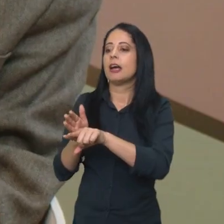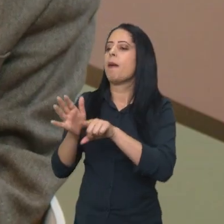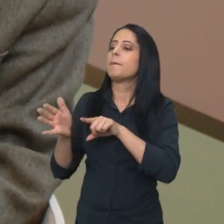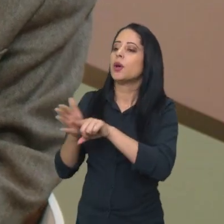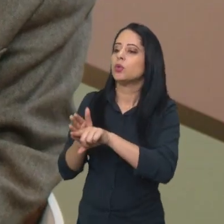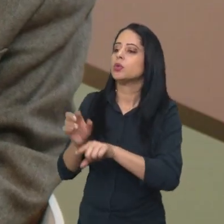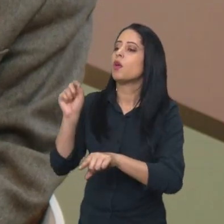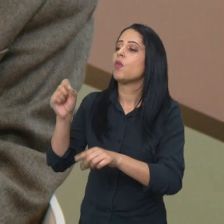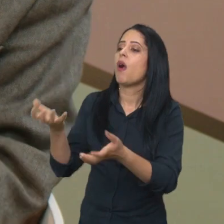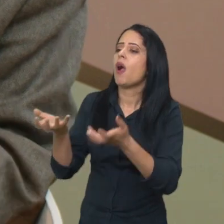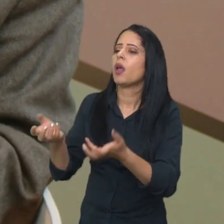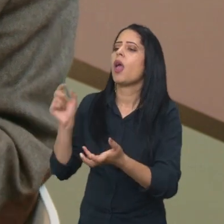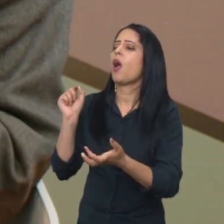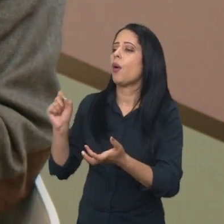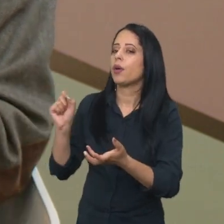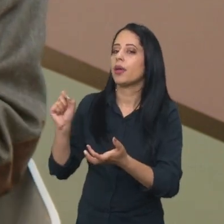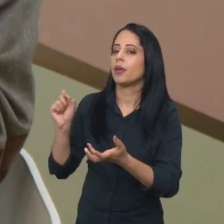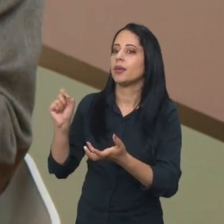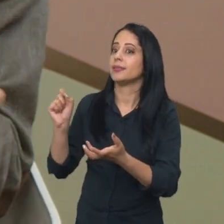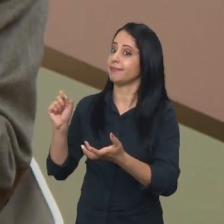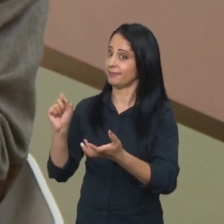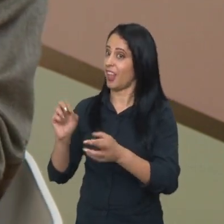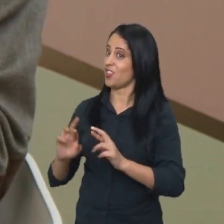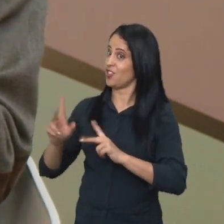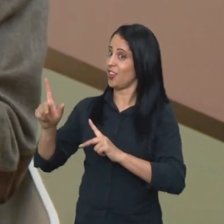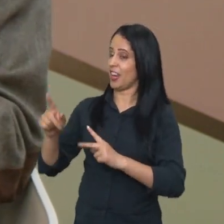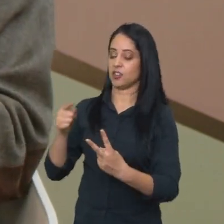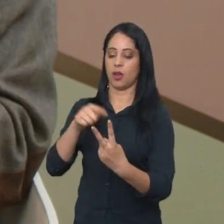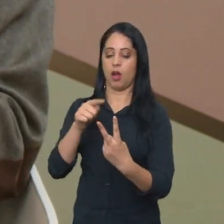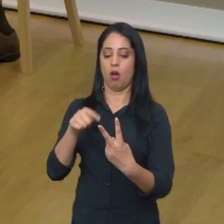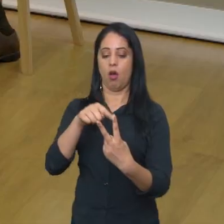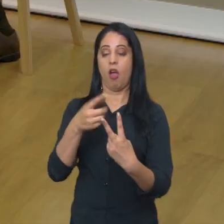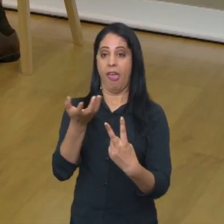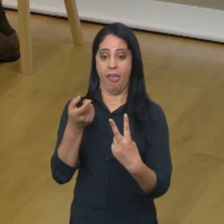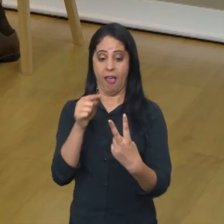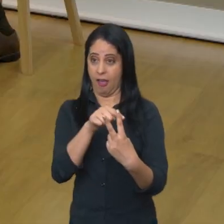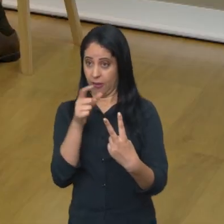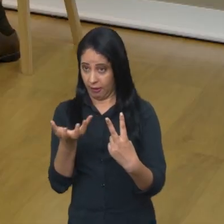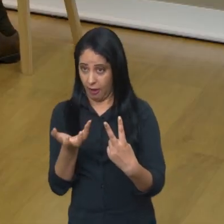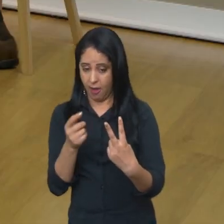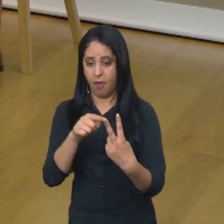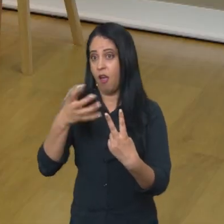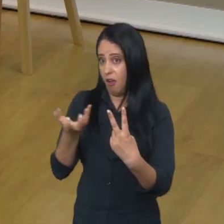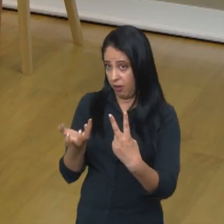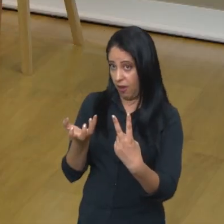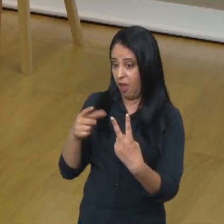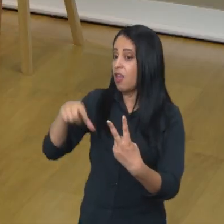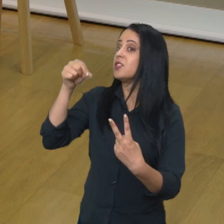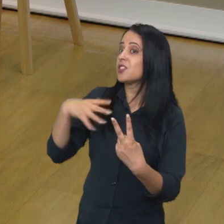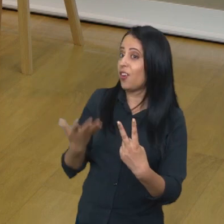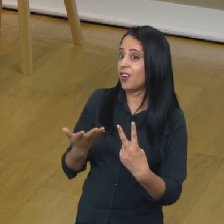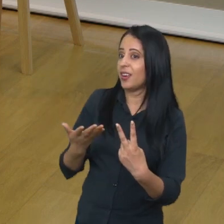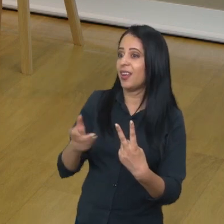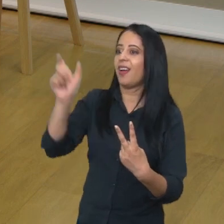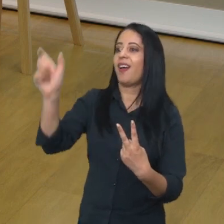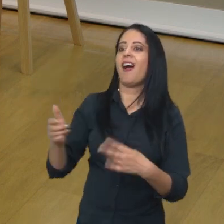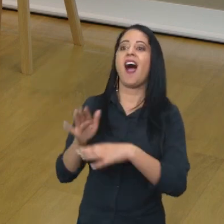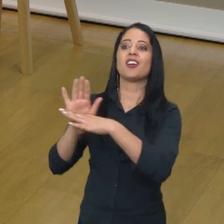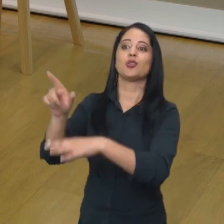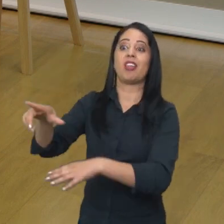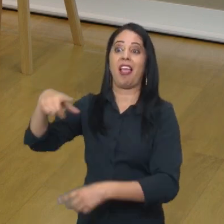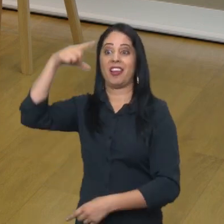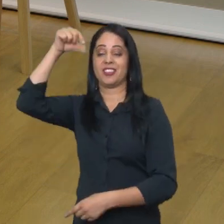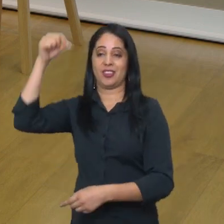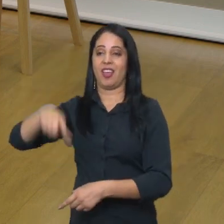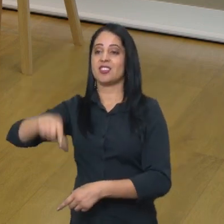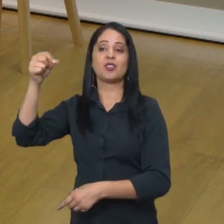você quer? Né? É diferente eu falar, você quer esse ou esse? Quer morango ou chocolate? Pronto, acabou. Simplificou a vida e ajudou o